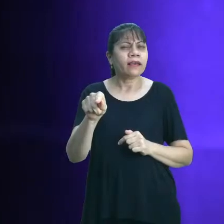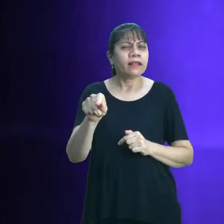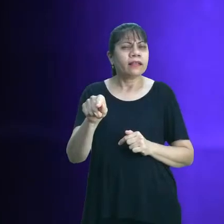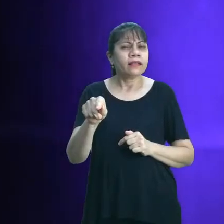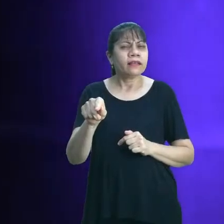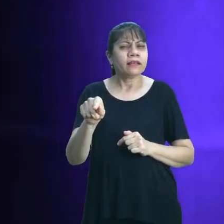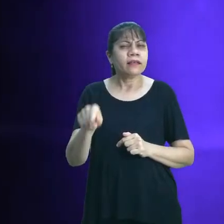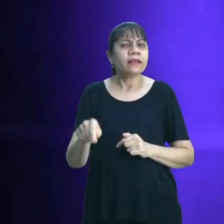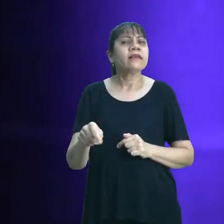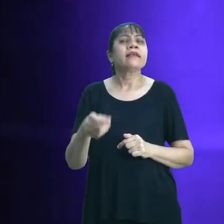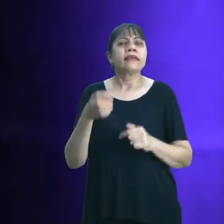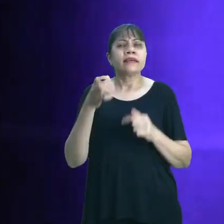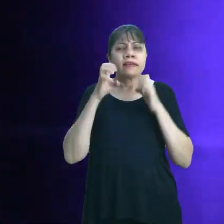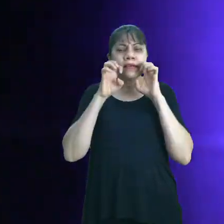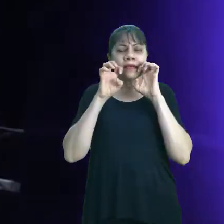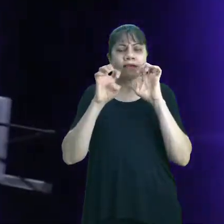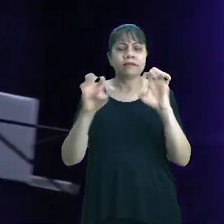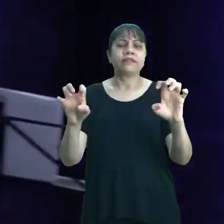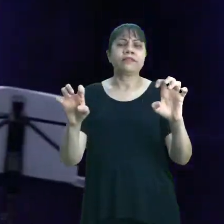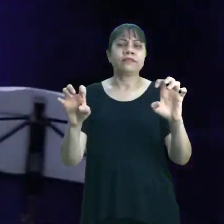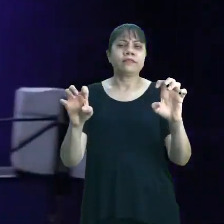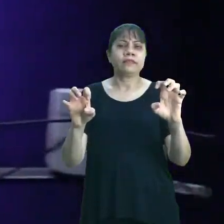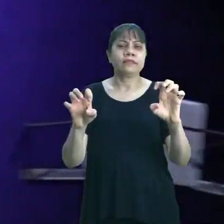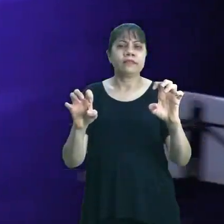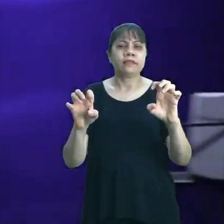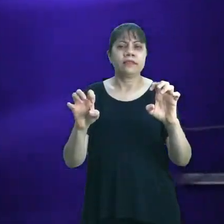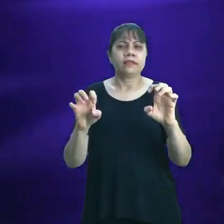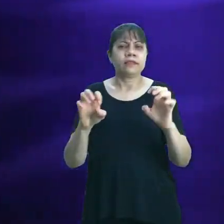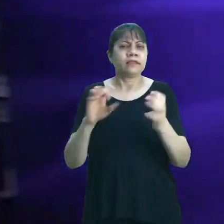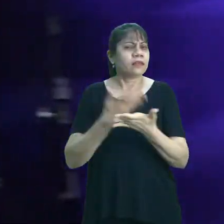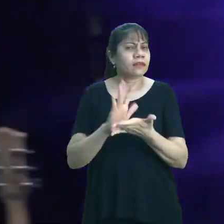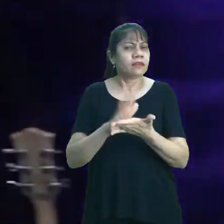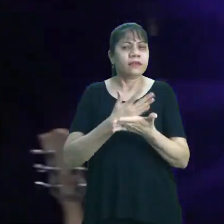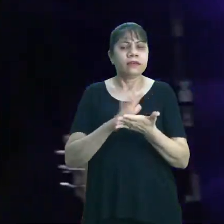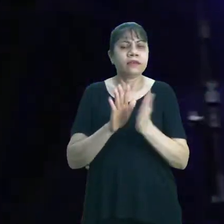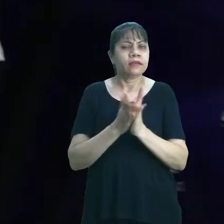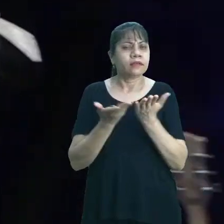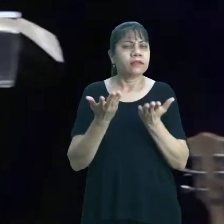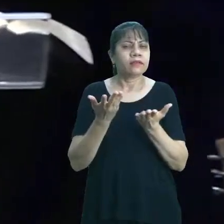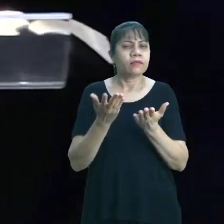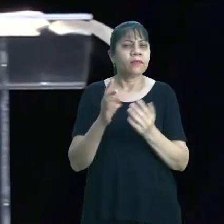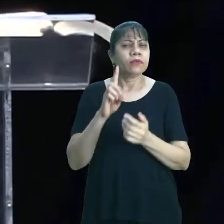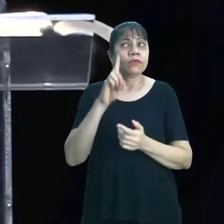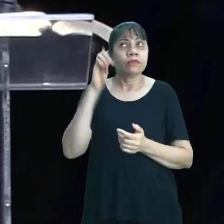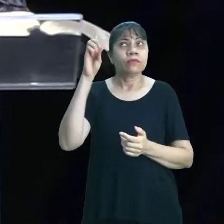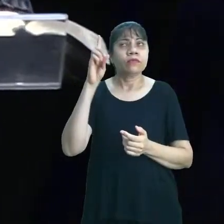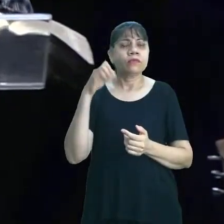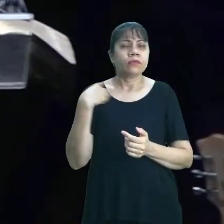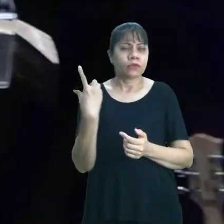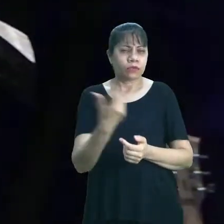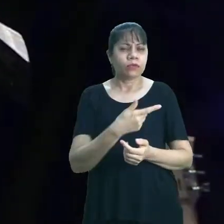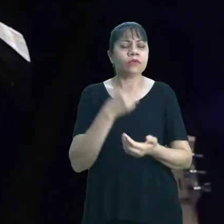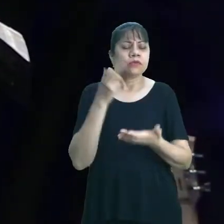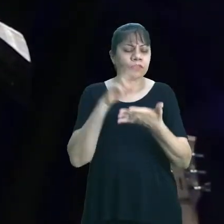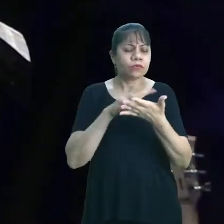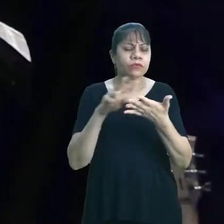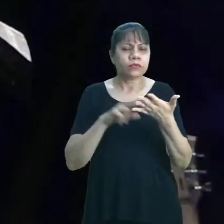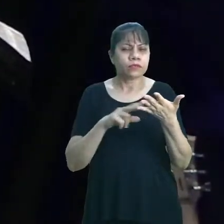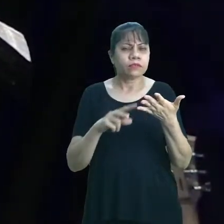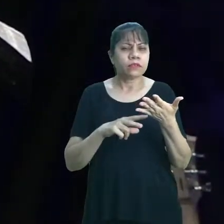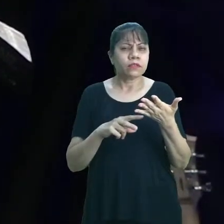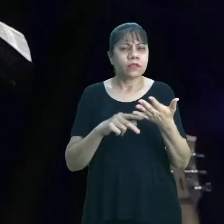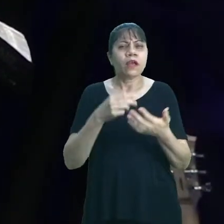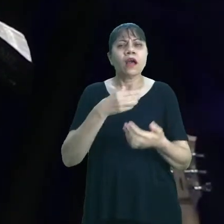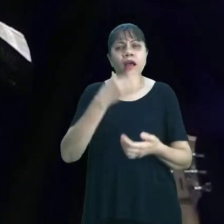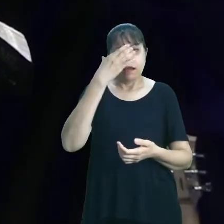inclusive muitas Bíblias, nós observamos a menção, a respeito do pregador, o